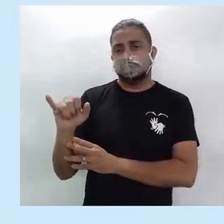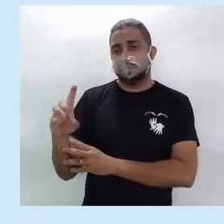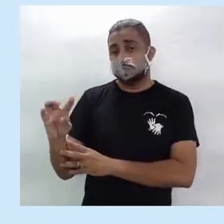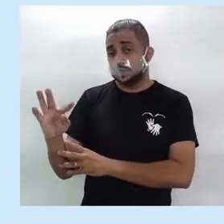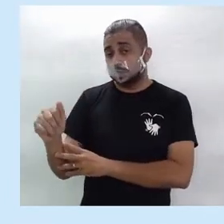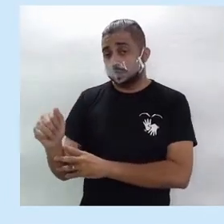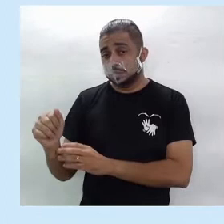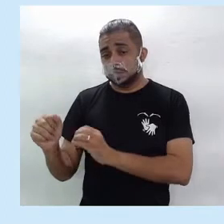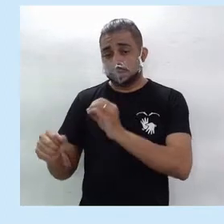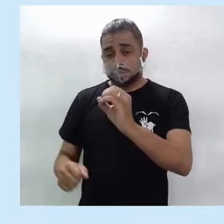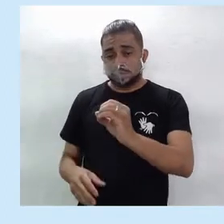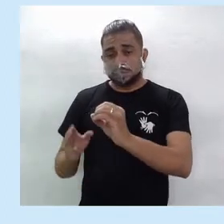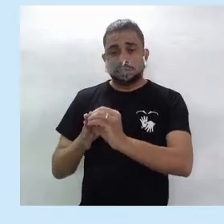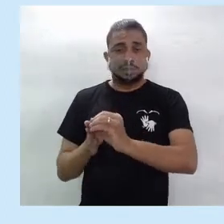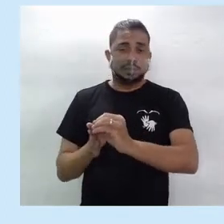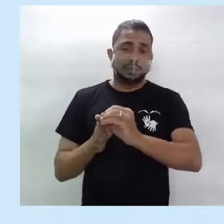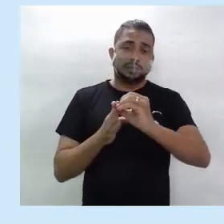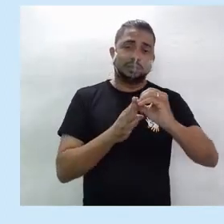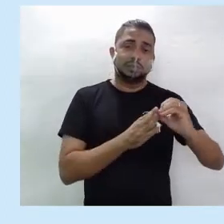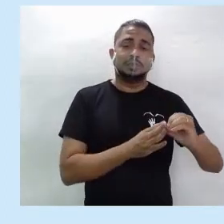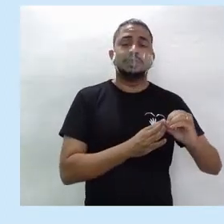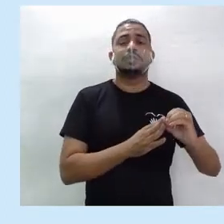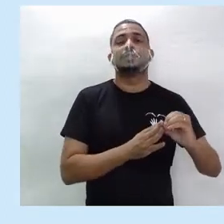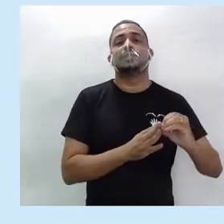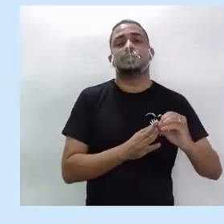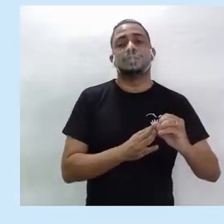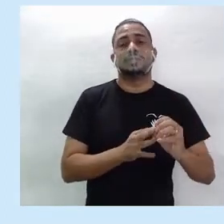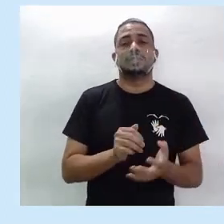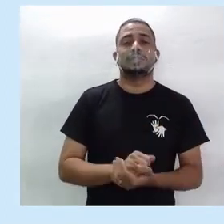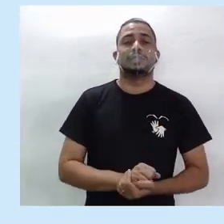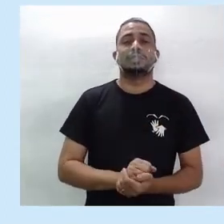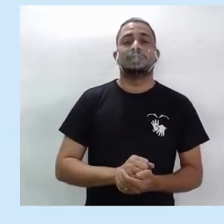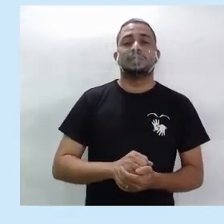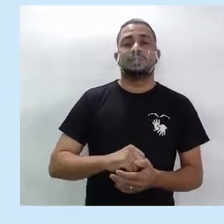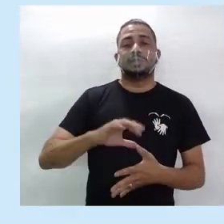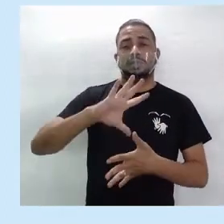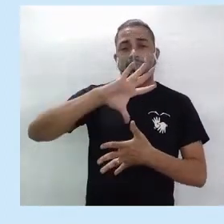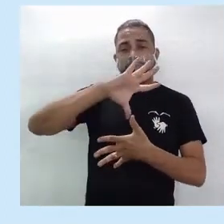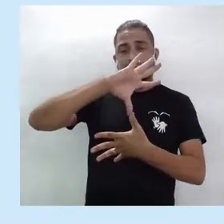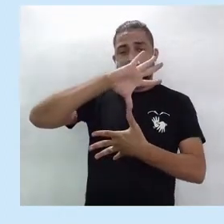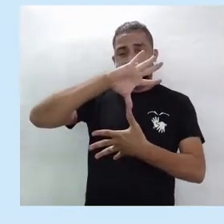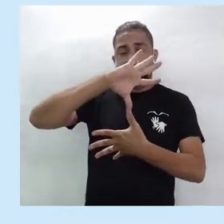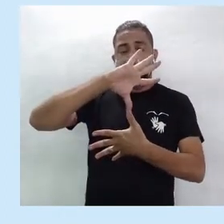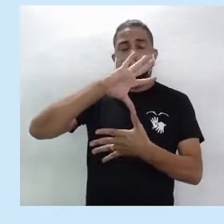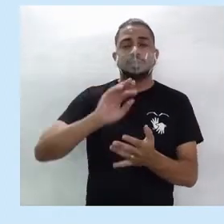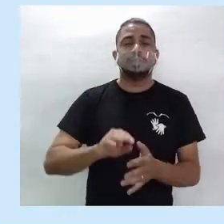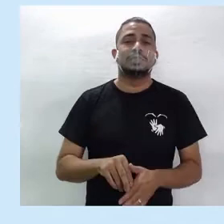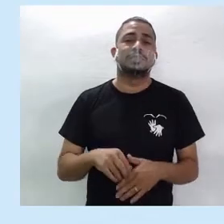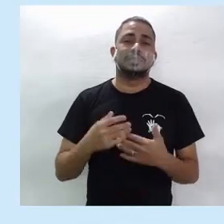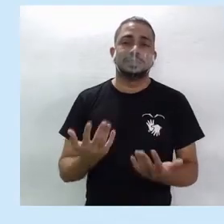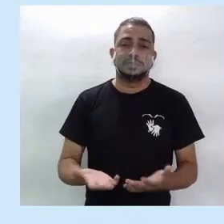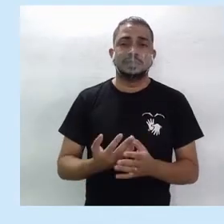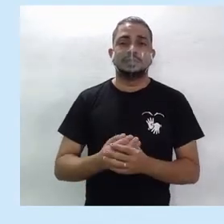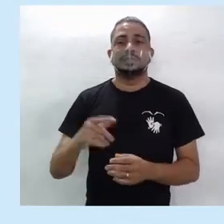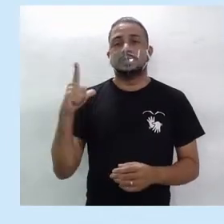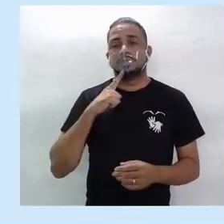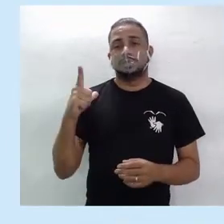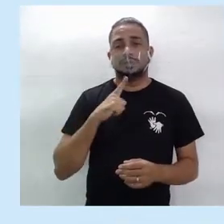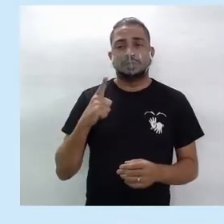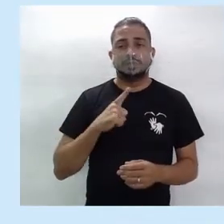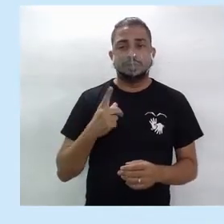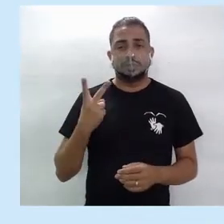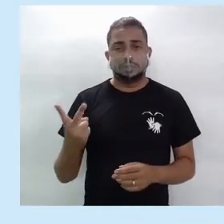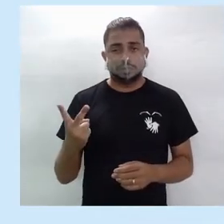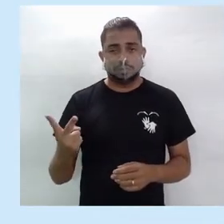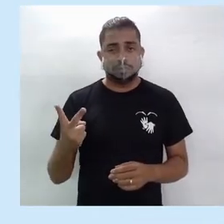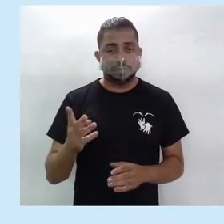e oeste, estamos indo em direção à parte das Américas, tá? Então, existem essas